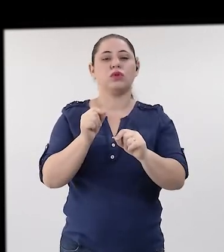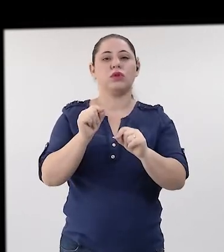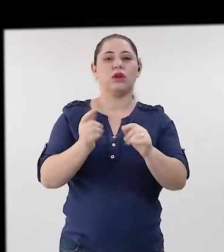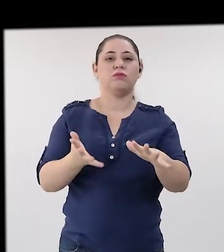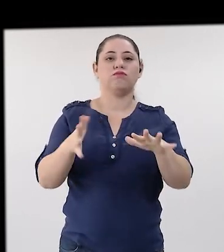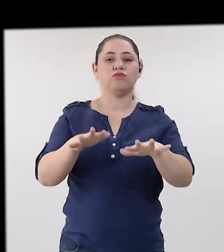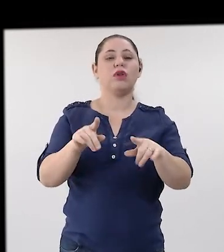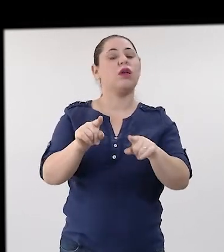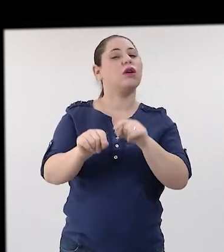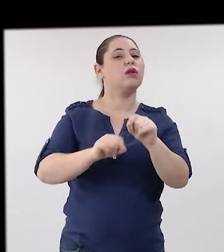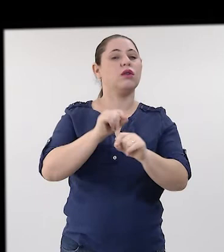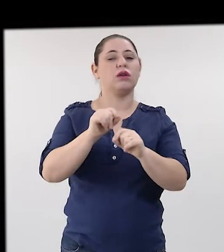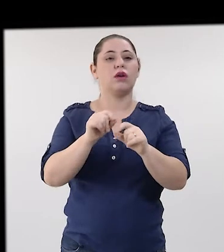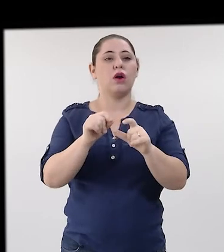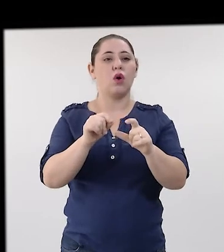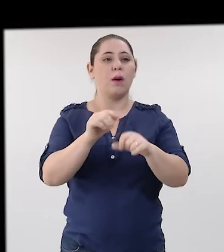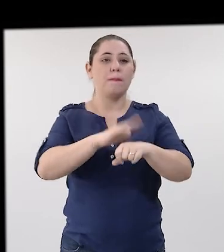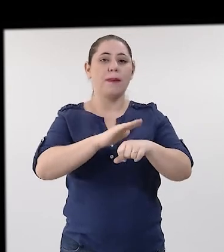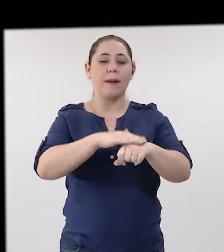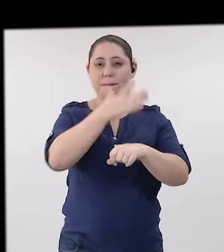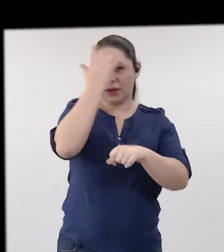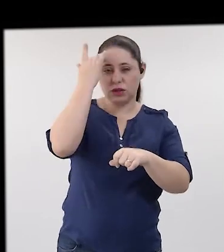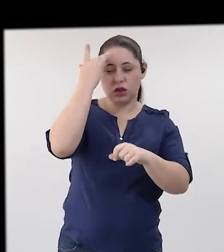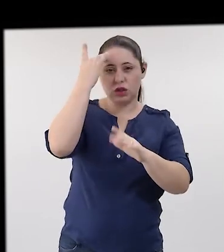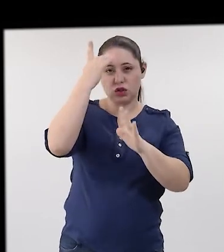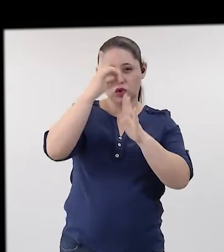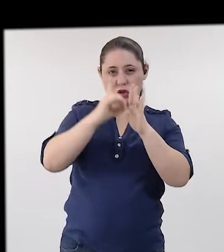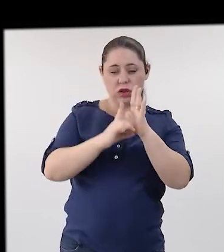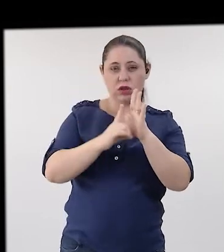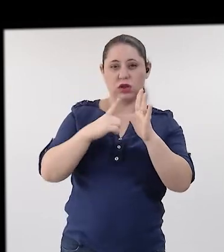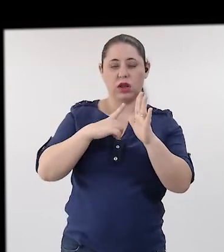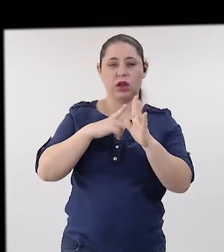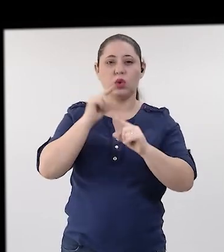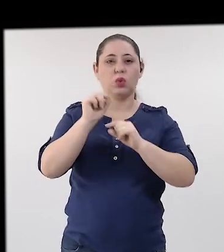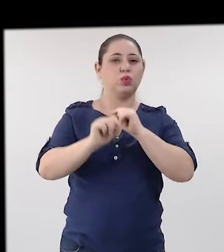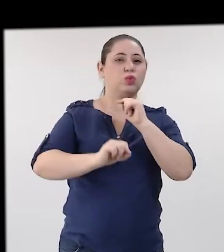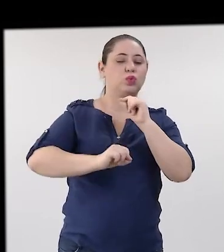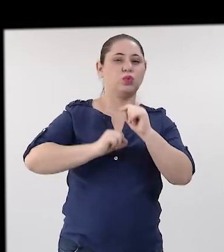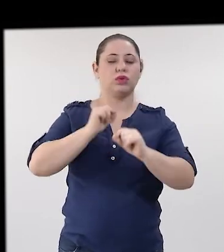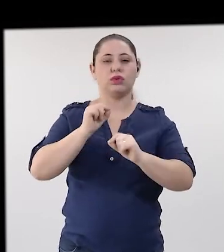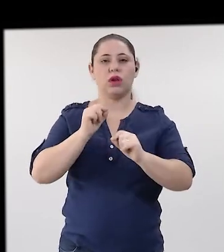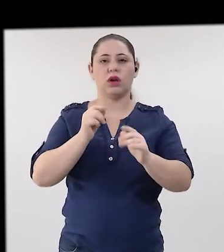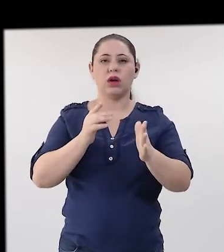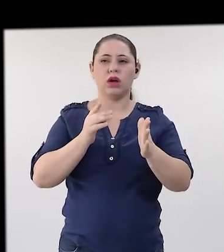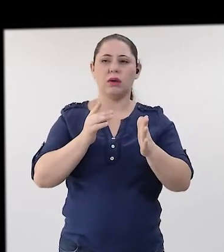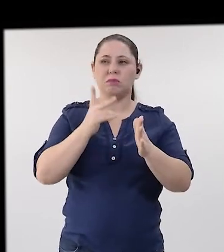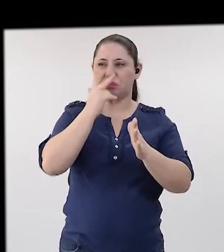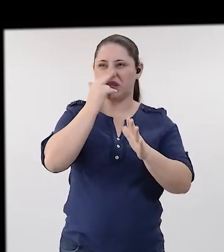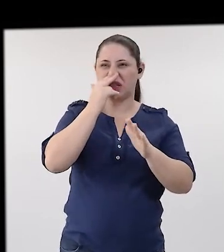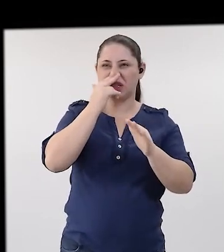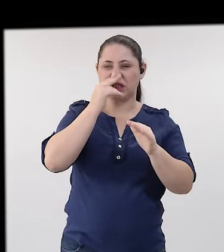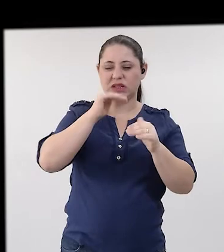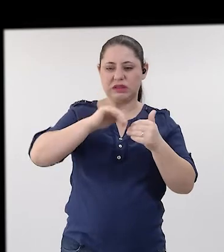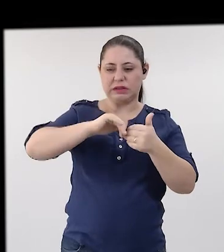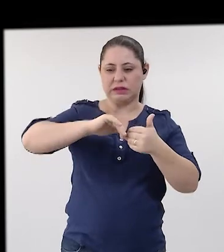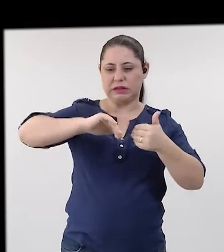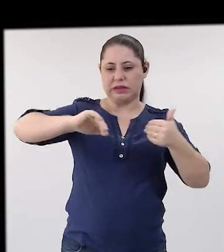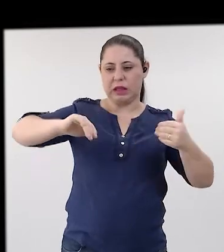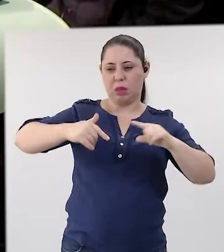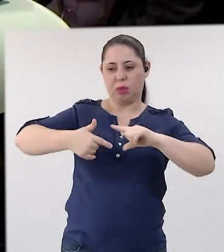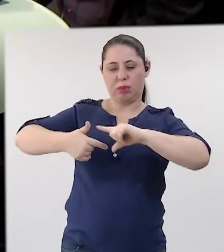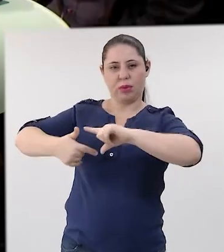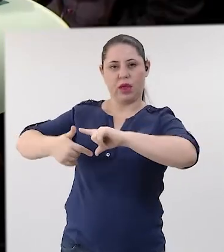pouco maior e quebrar um pouco essas diretrizes que a gente tem de segregação dentro da sala de